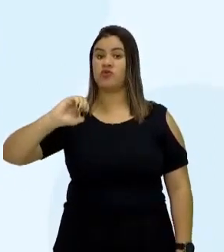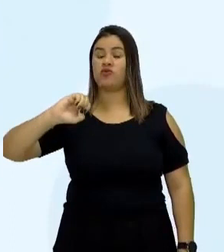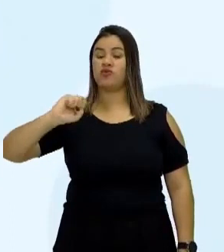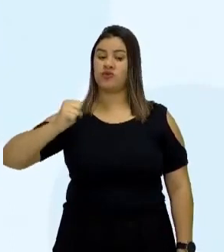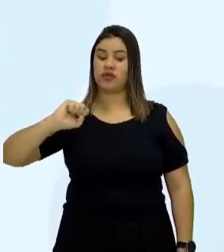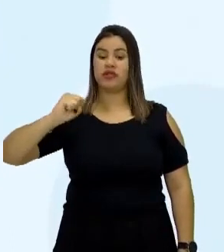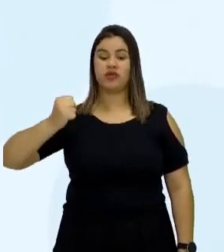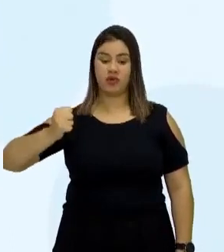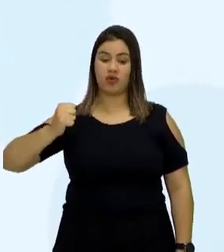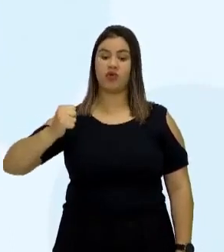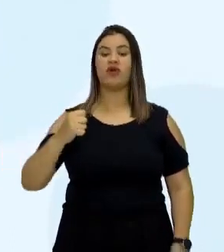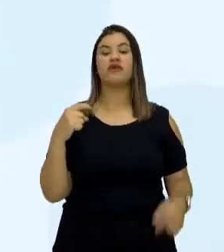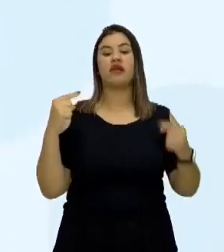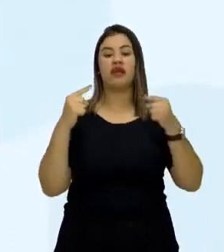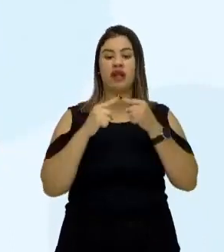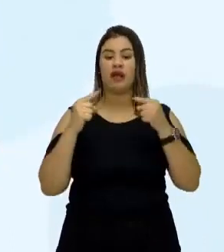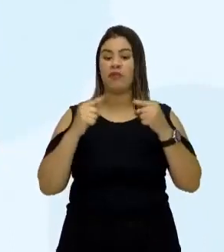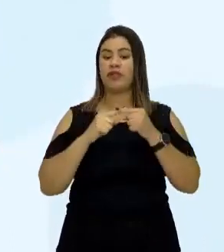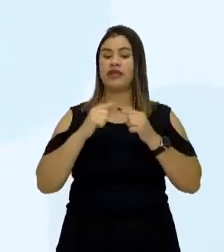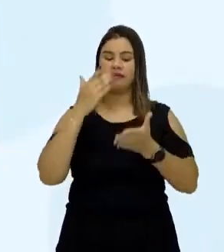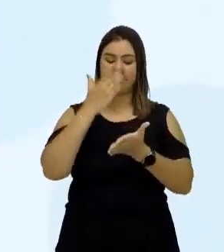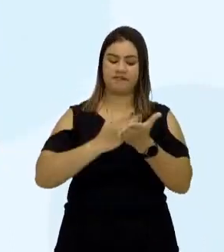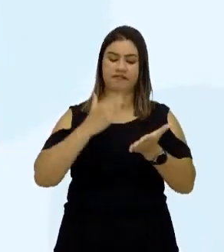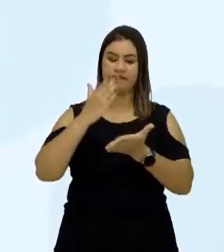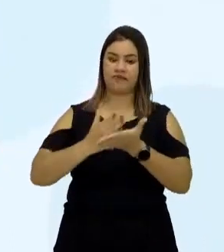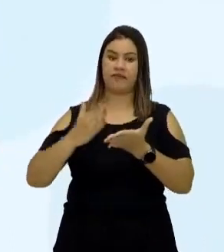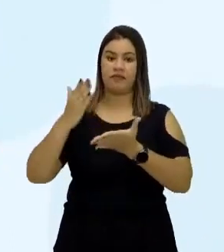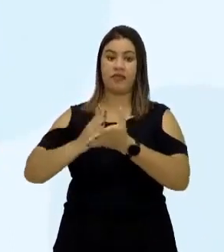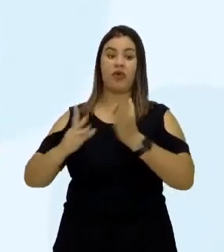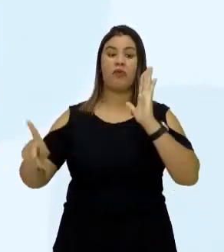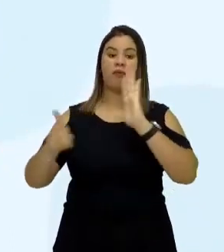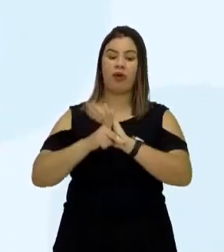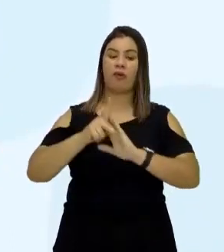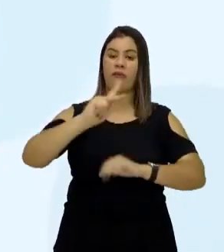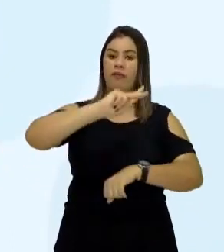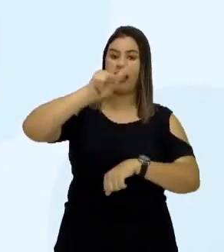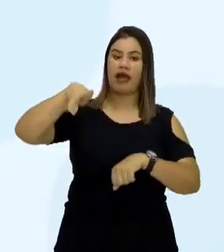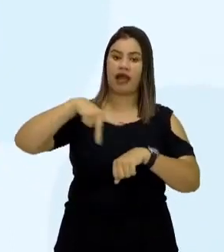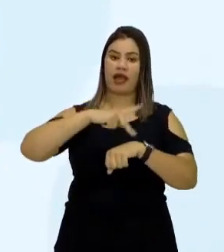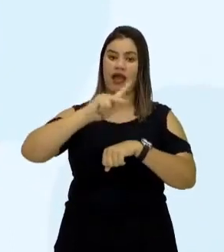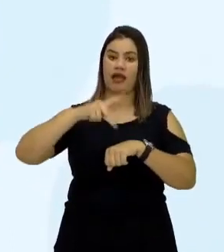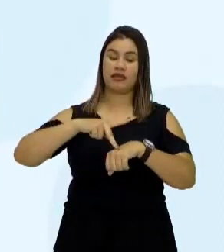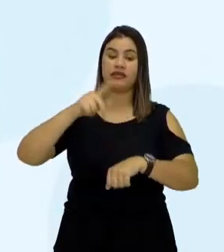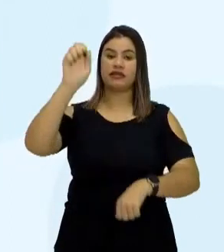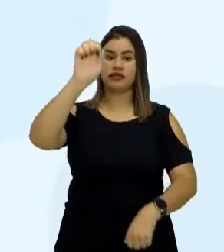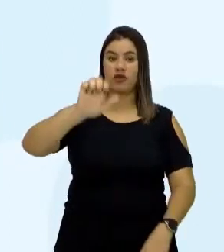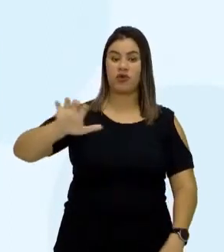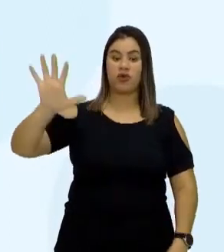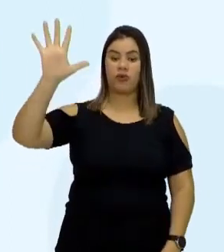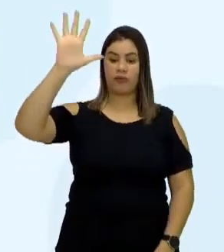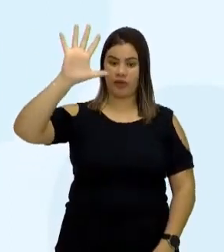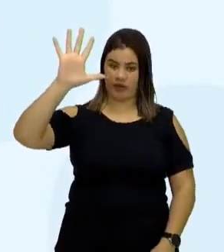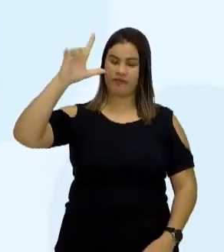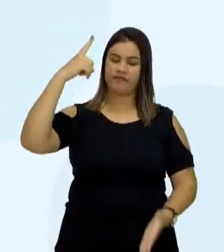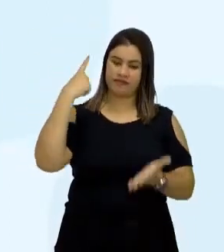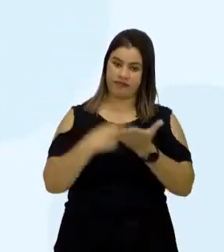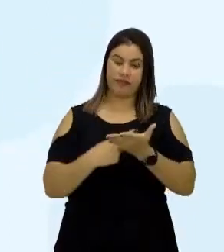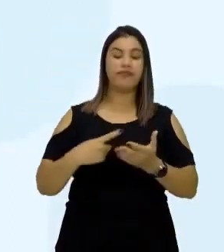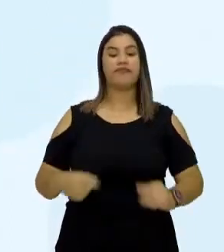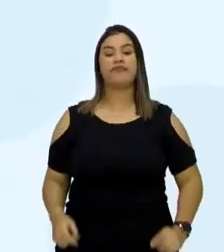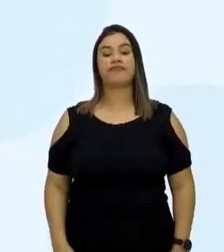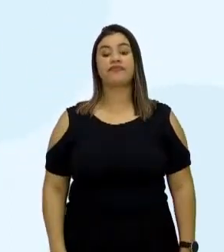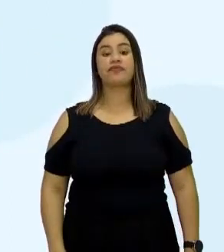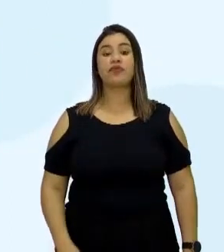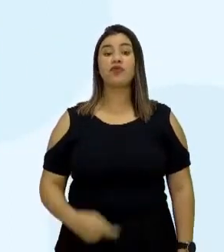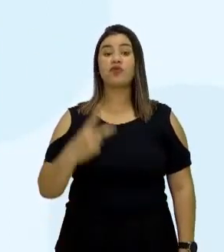continente africano pelos países europeus, né? Então está mostrando lá as colorações, né? Os 2 principais países aí que tiveram